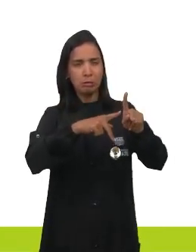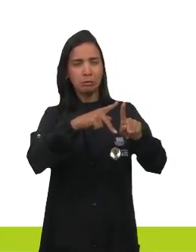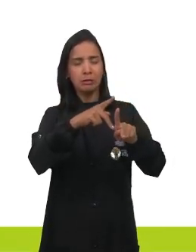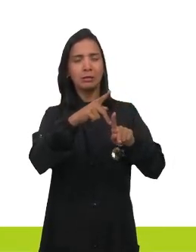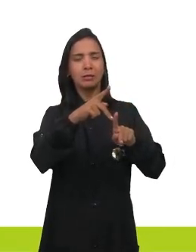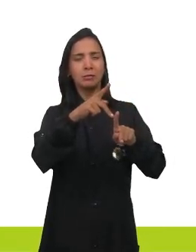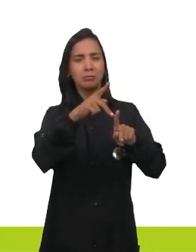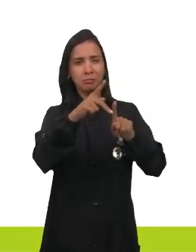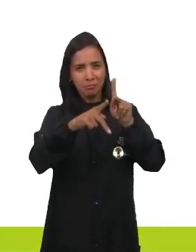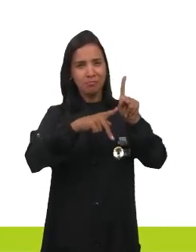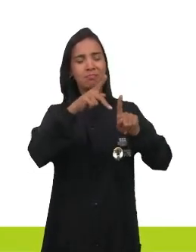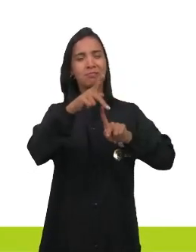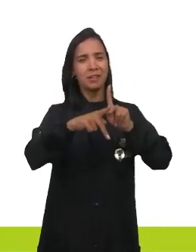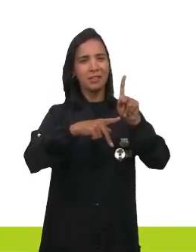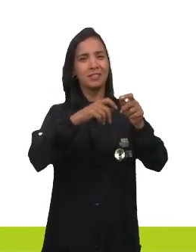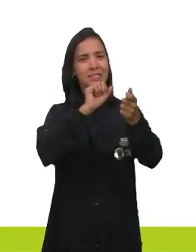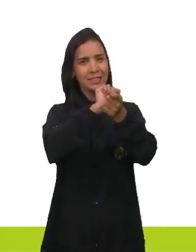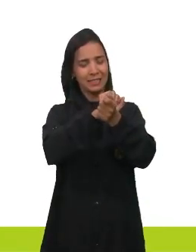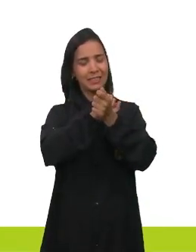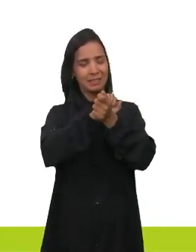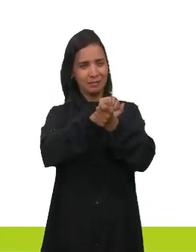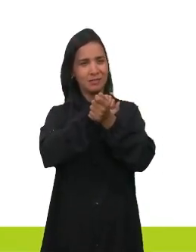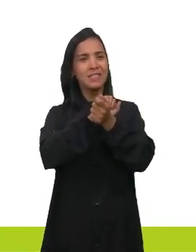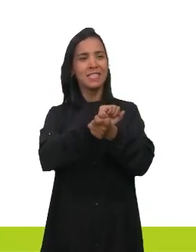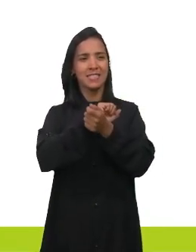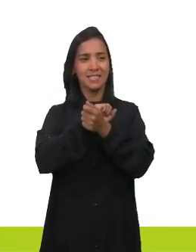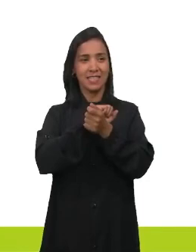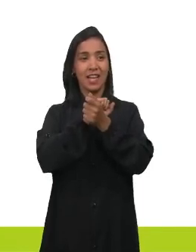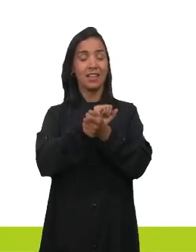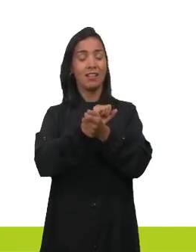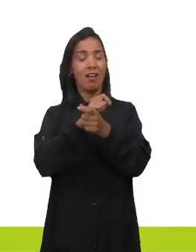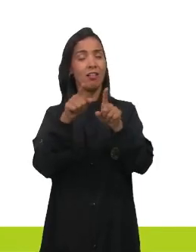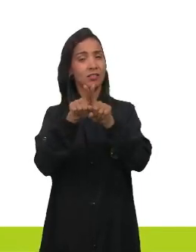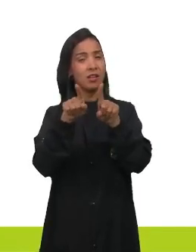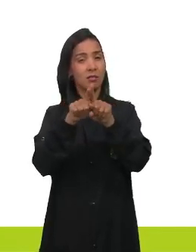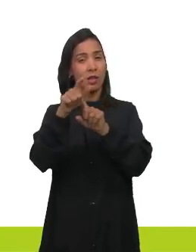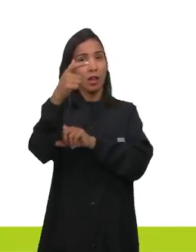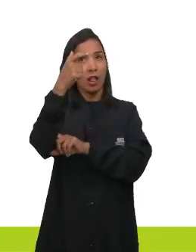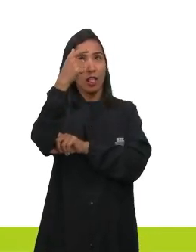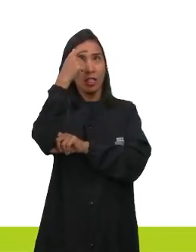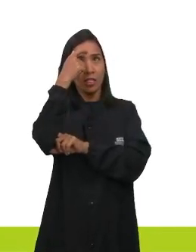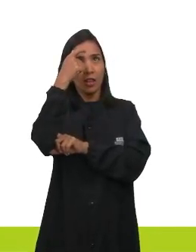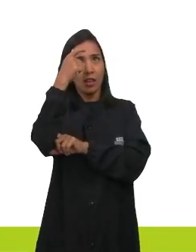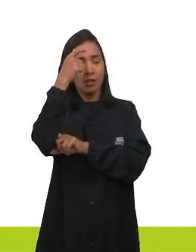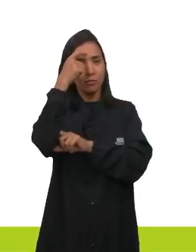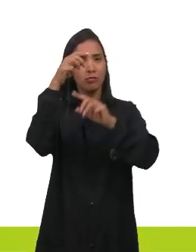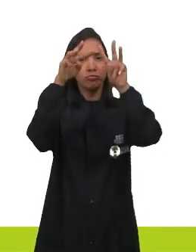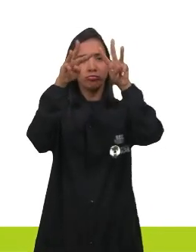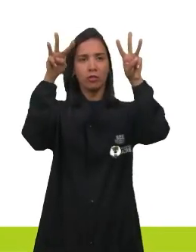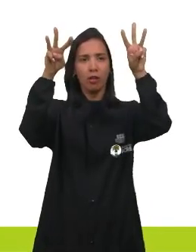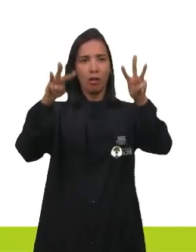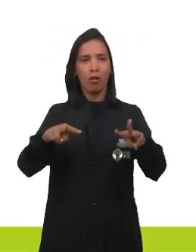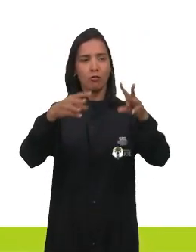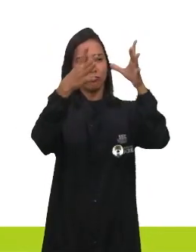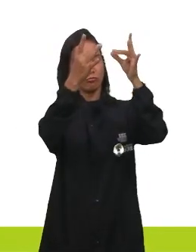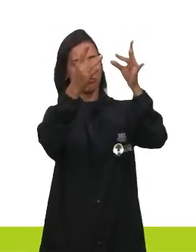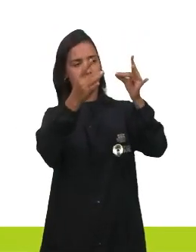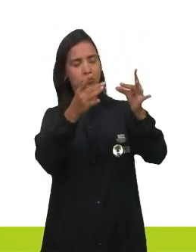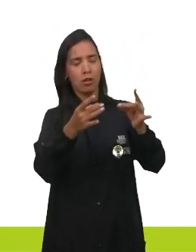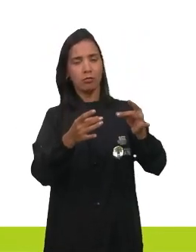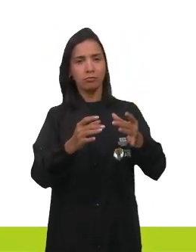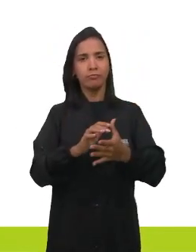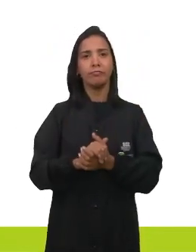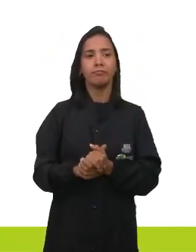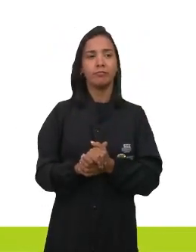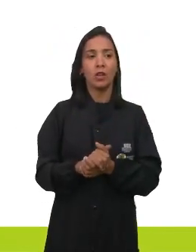maravilhosa, contra os povos escravizados nas memórias retratadas pelos museus. E letra